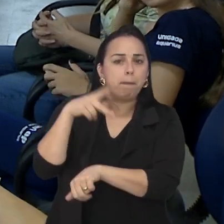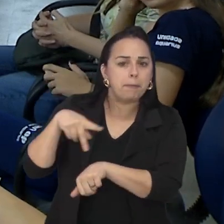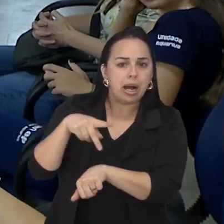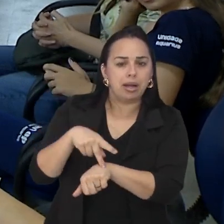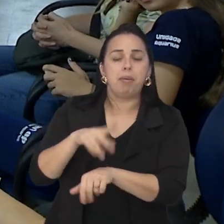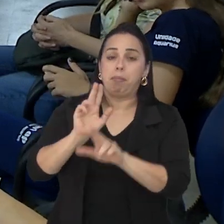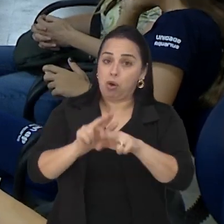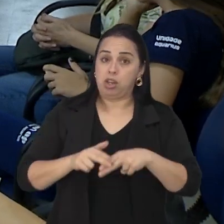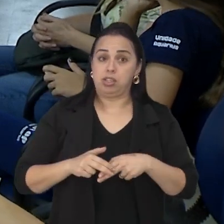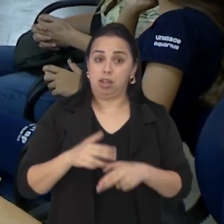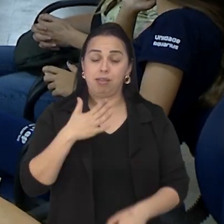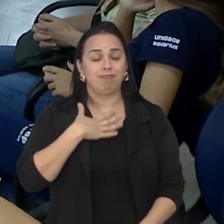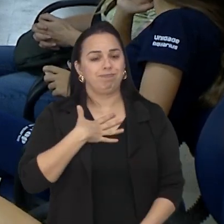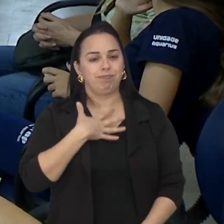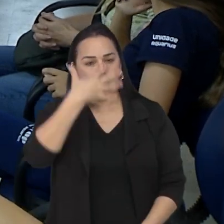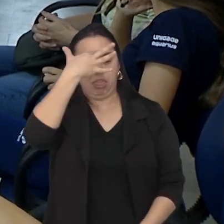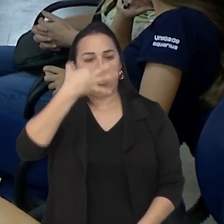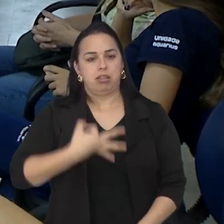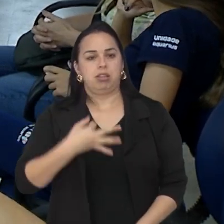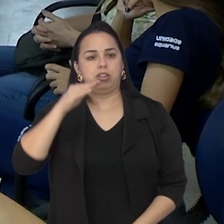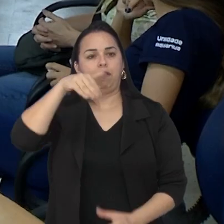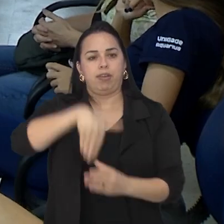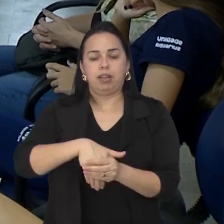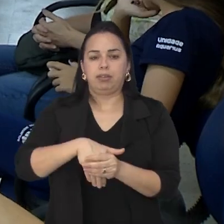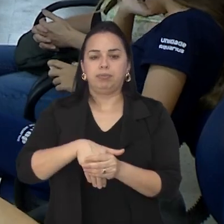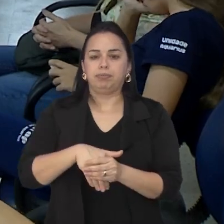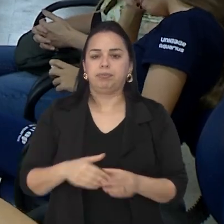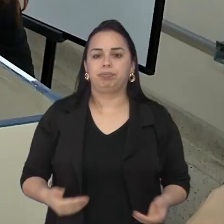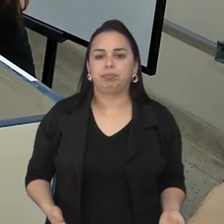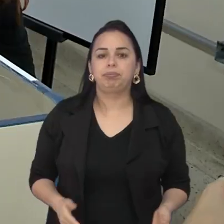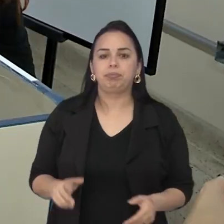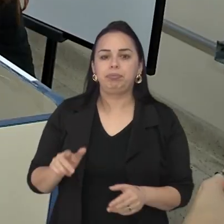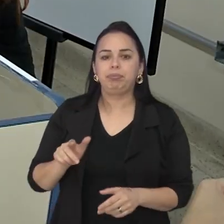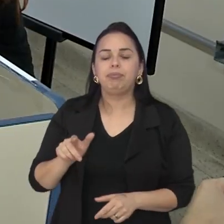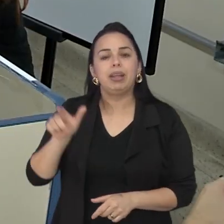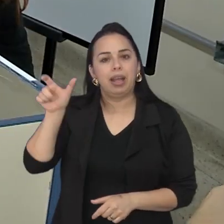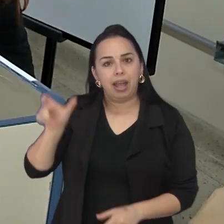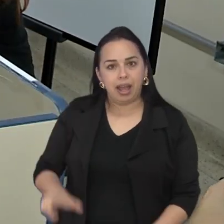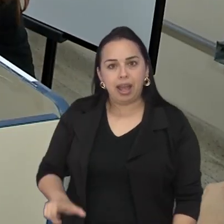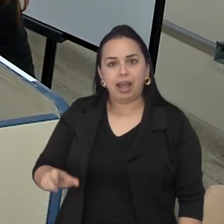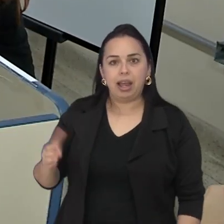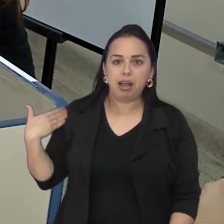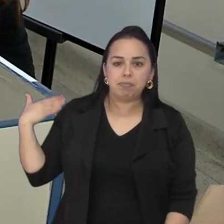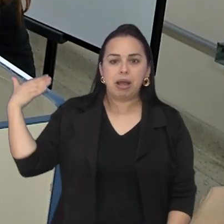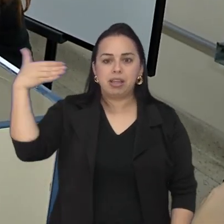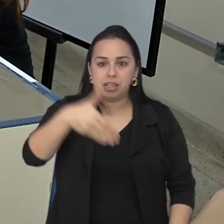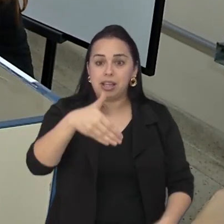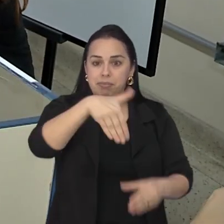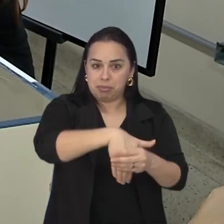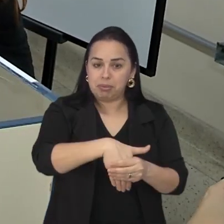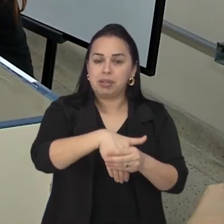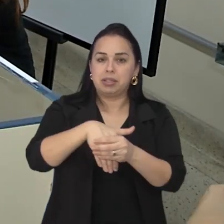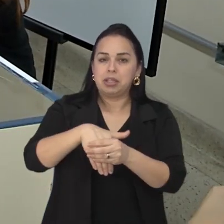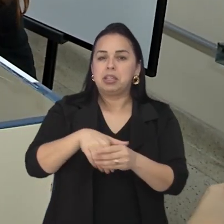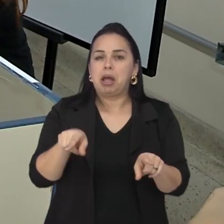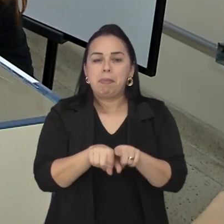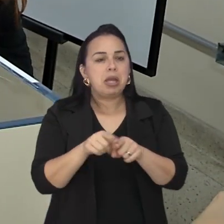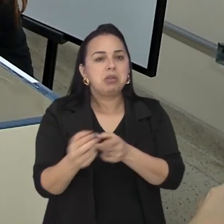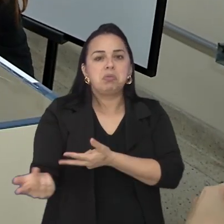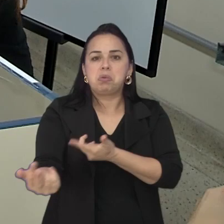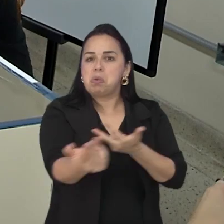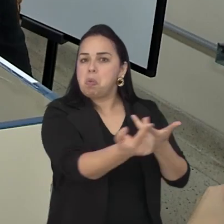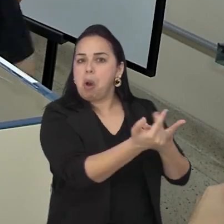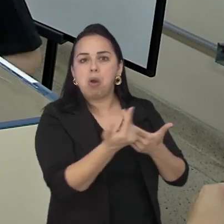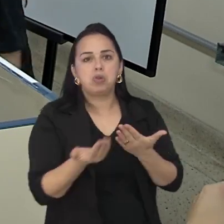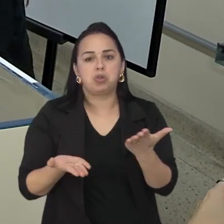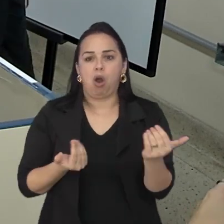o meu voto como cidadã e querer fazer diferença também. A motivação de Marcela para ir às urnas foi a mesma de milhares